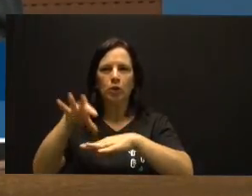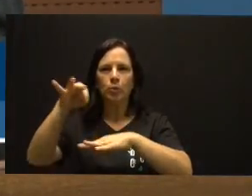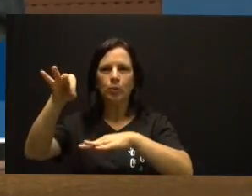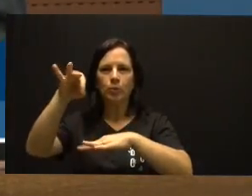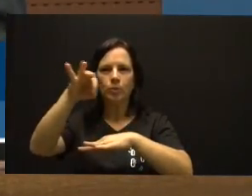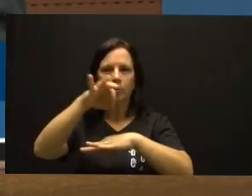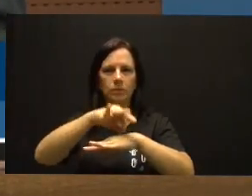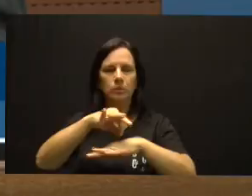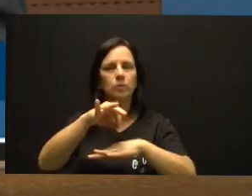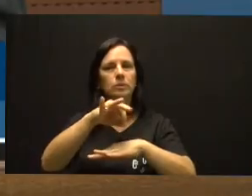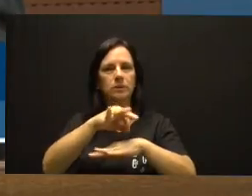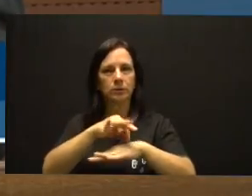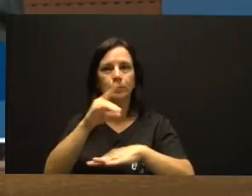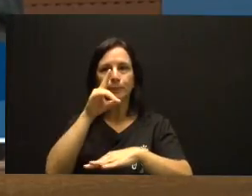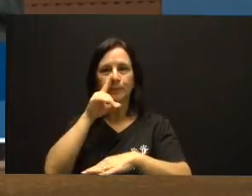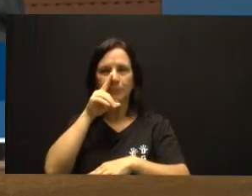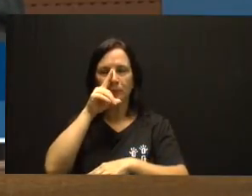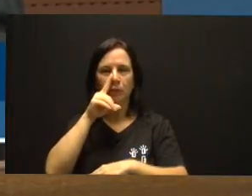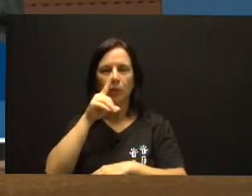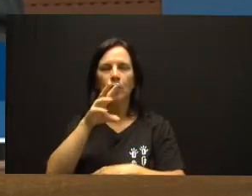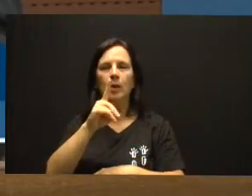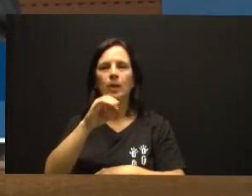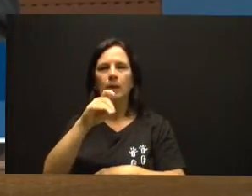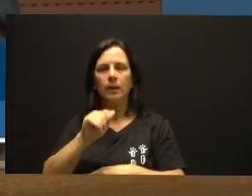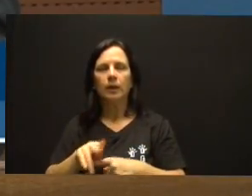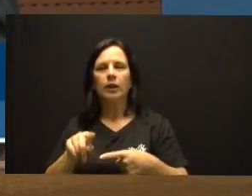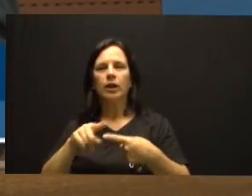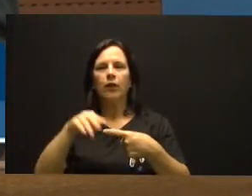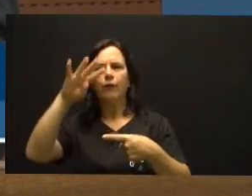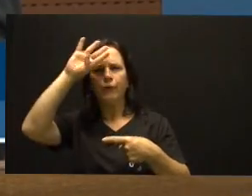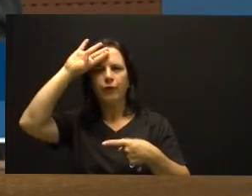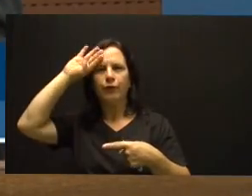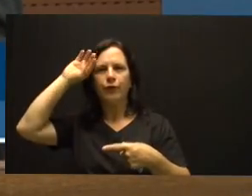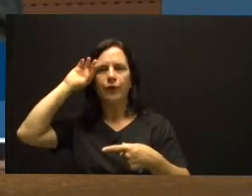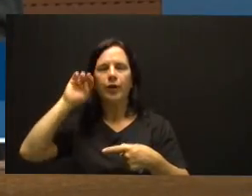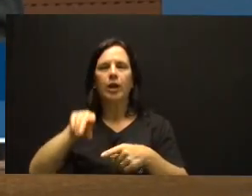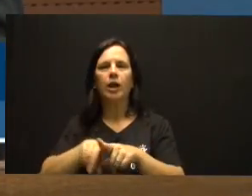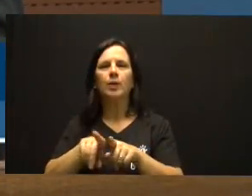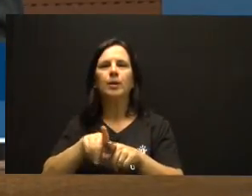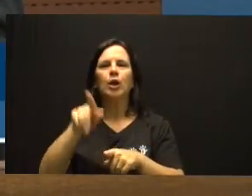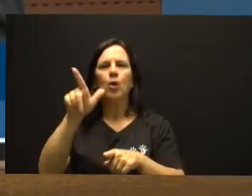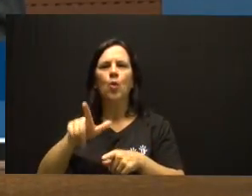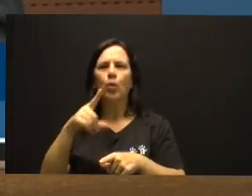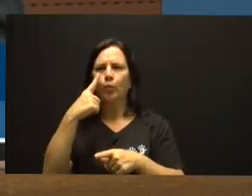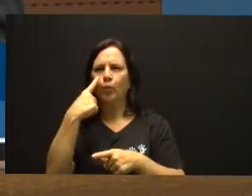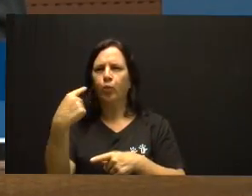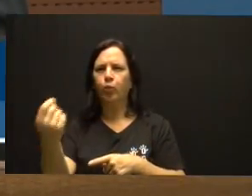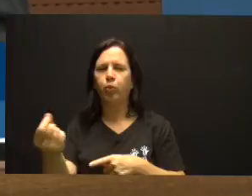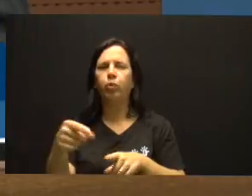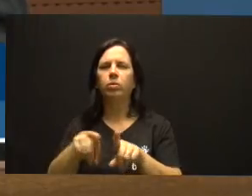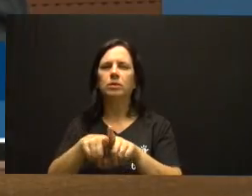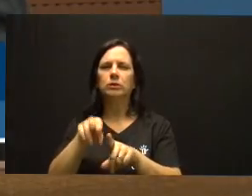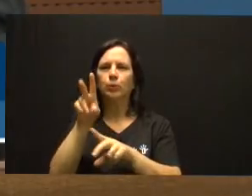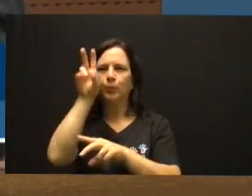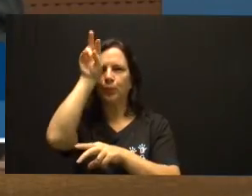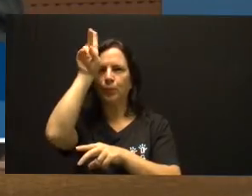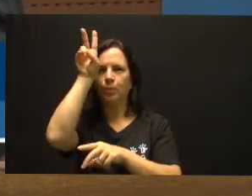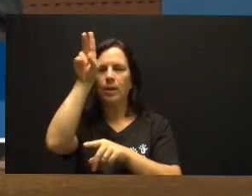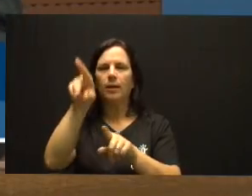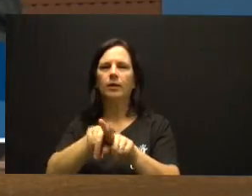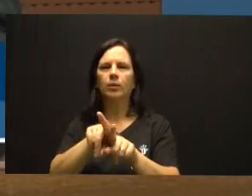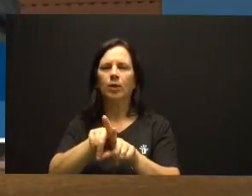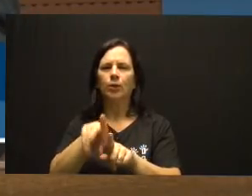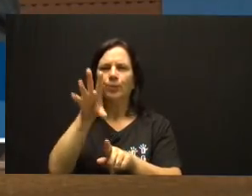Aedes aegypti, como dengue, febre amarela e outros males transmitidos por ratos, baratas, além do forte